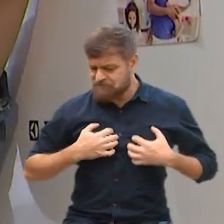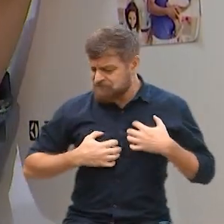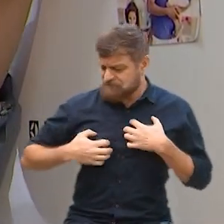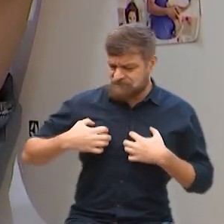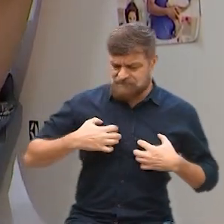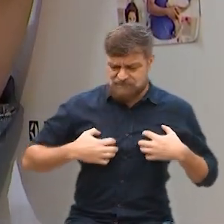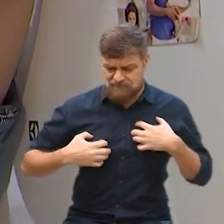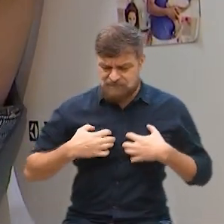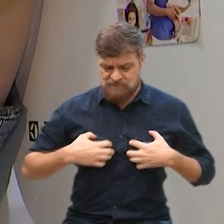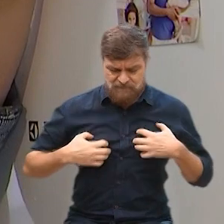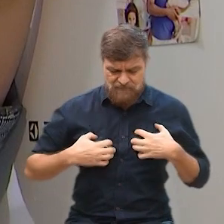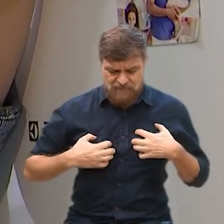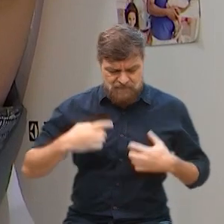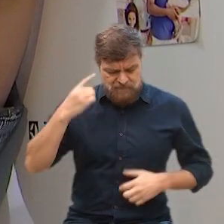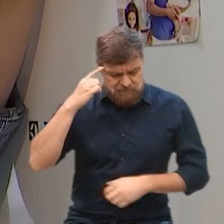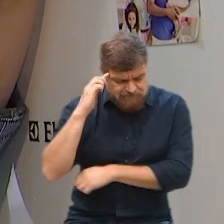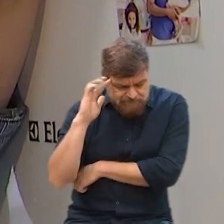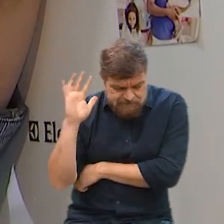preciso me